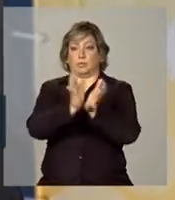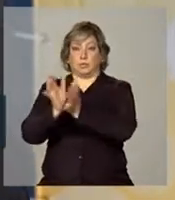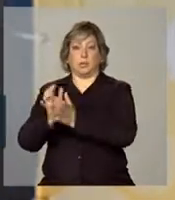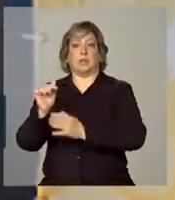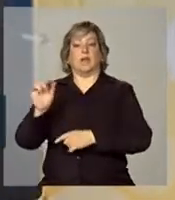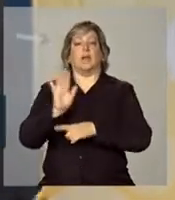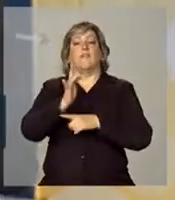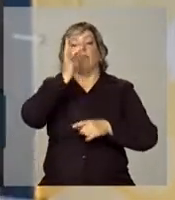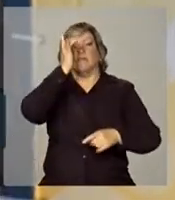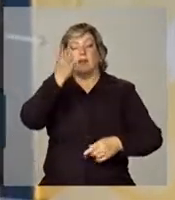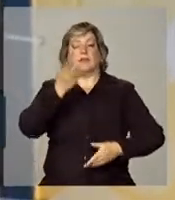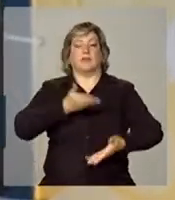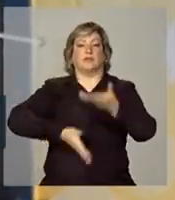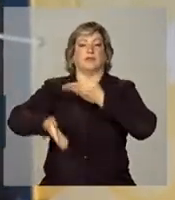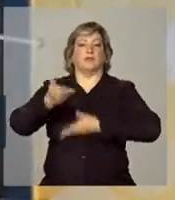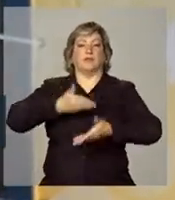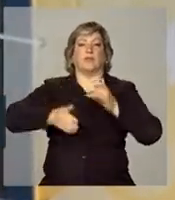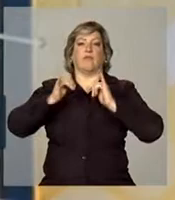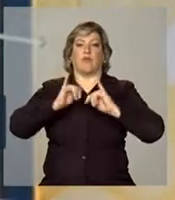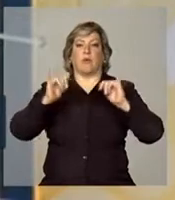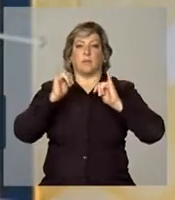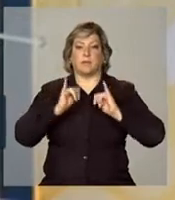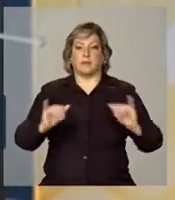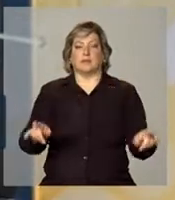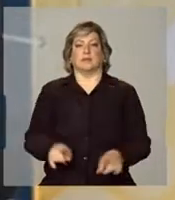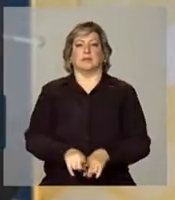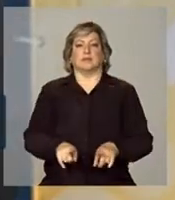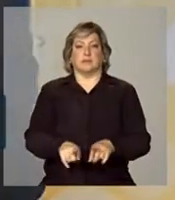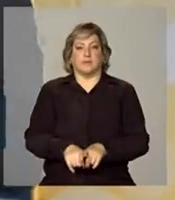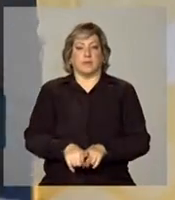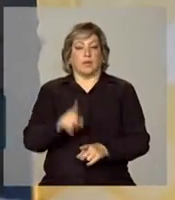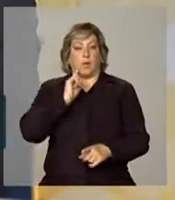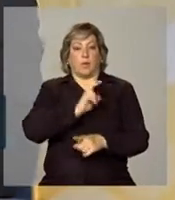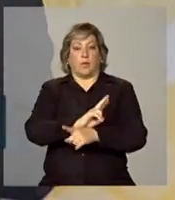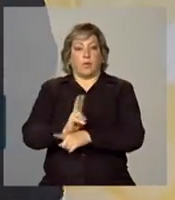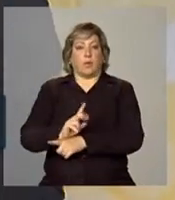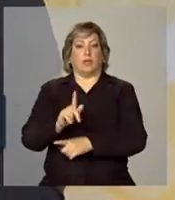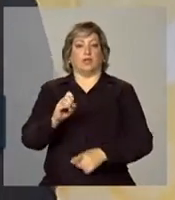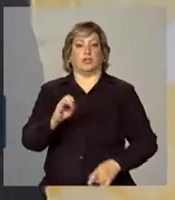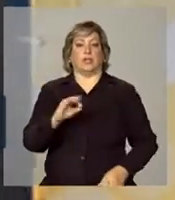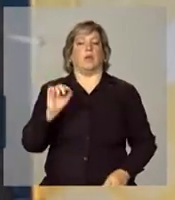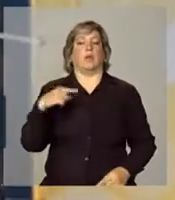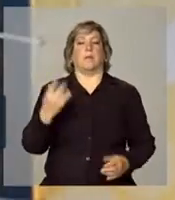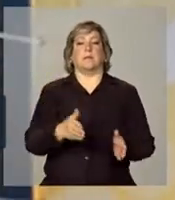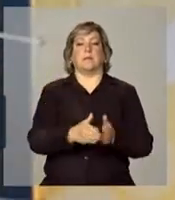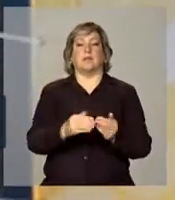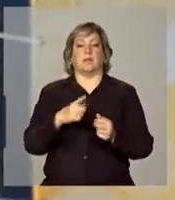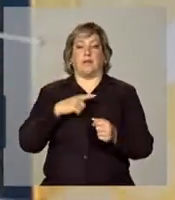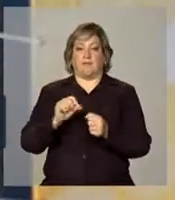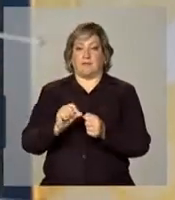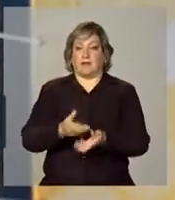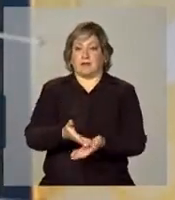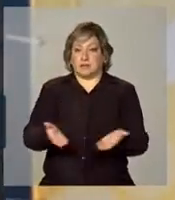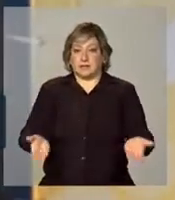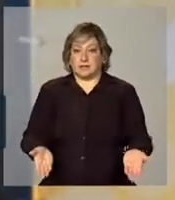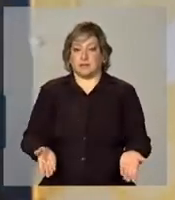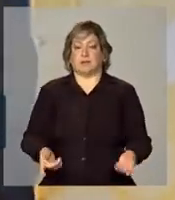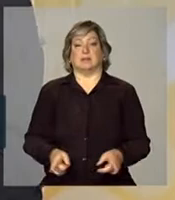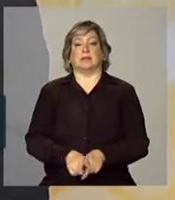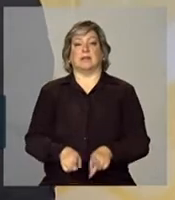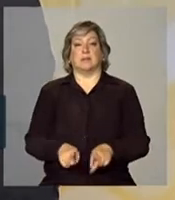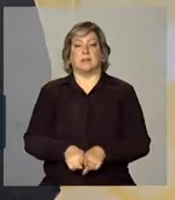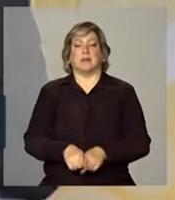fluxo da informação, ele facilita o trâmite da informação, o controle, a gestão dos pedidos que estão sendo feitos e até mesmo a